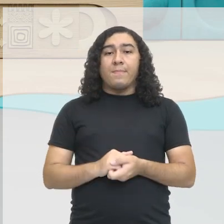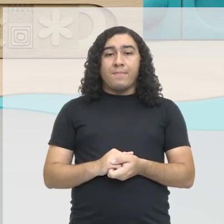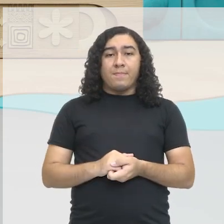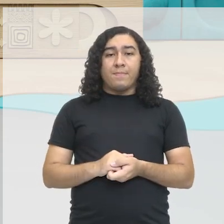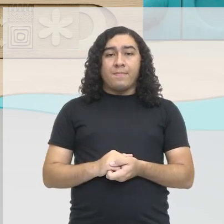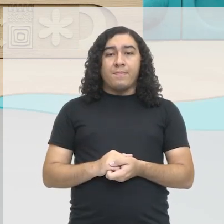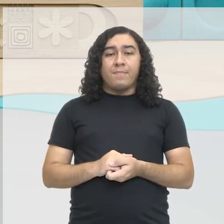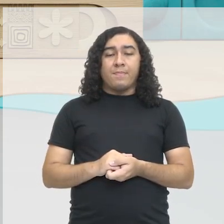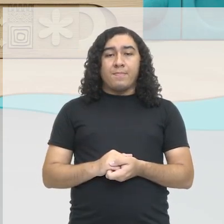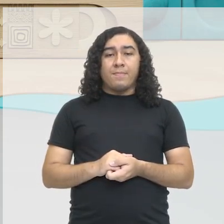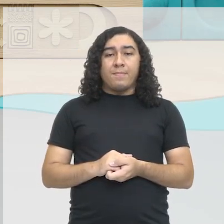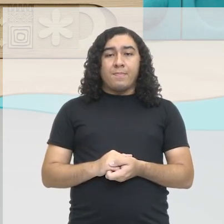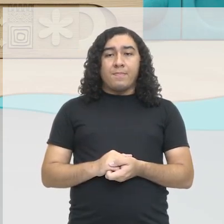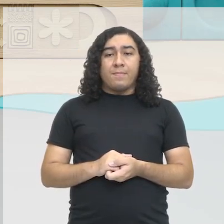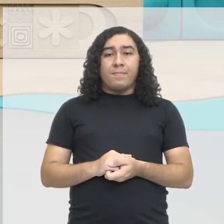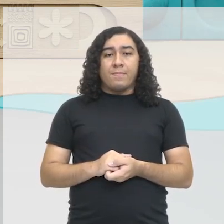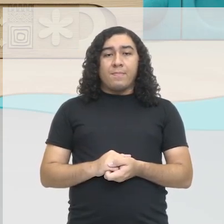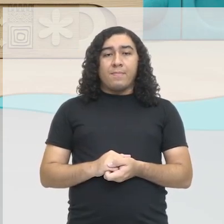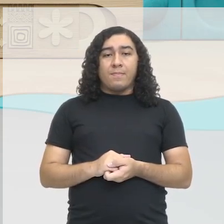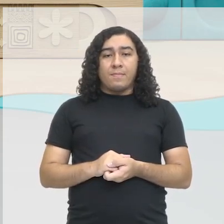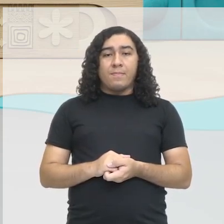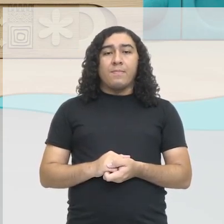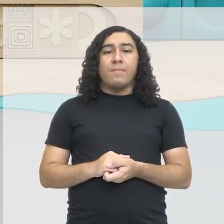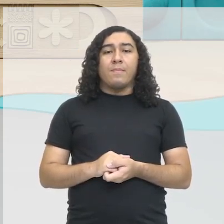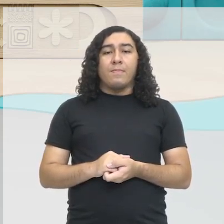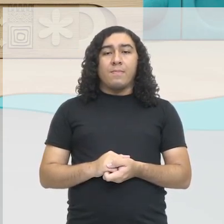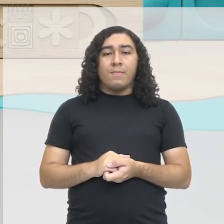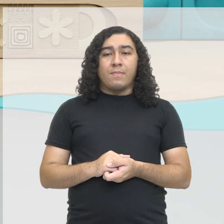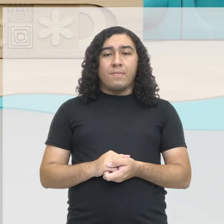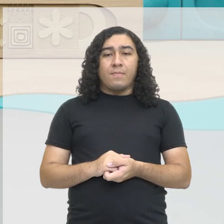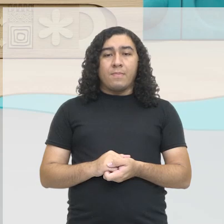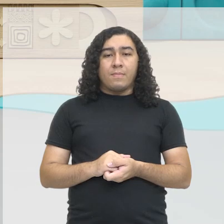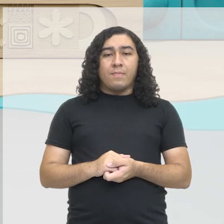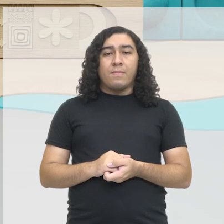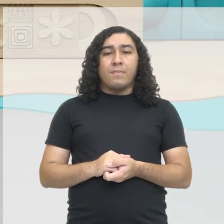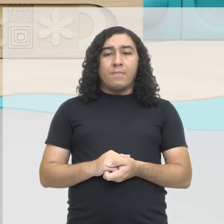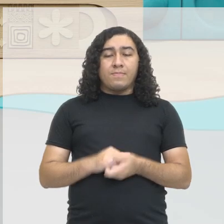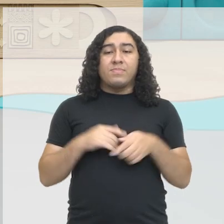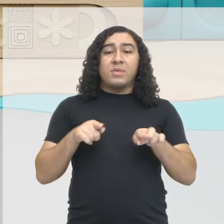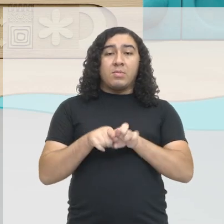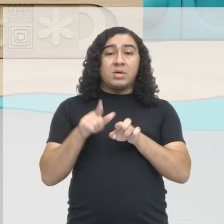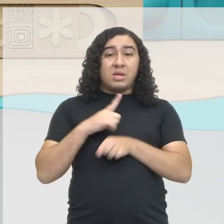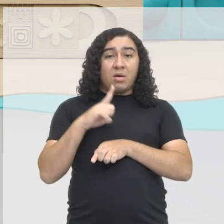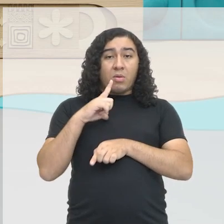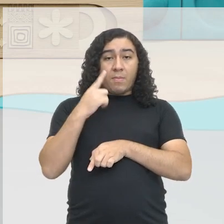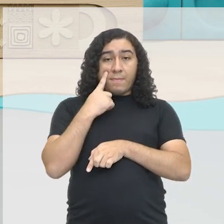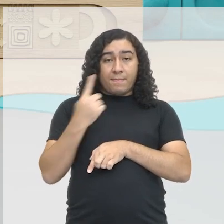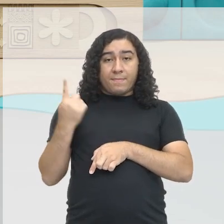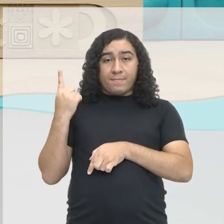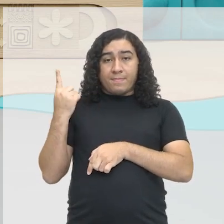Gerry Adriane, uma música dele é Doce Amor, aqui nós Ronivon, A Praça,